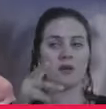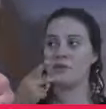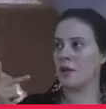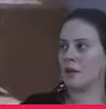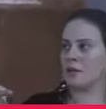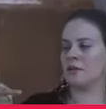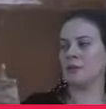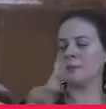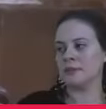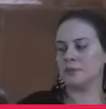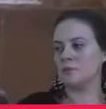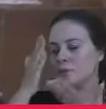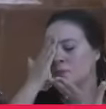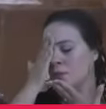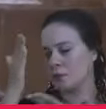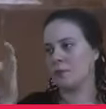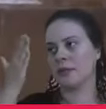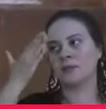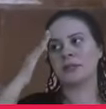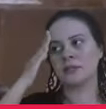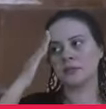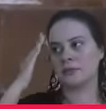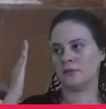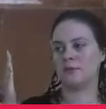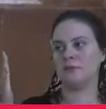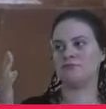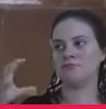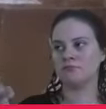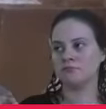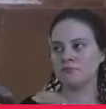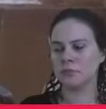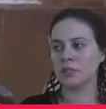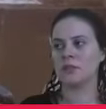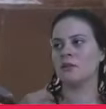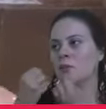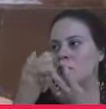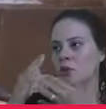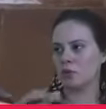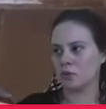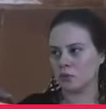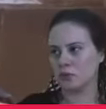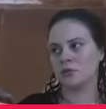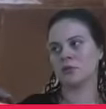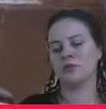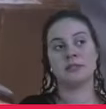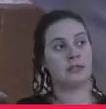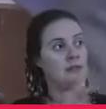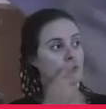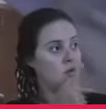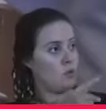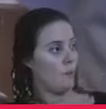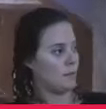Muito obrigado pela compreensão do Senhor dentro das possibilidades uma boa noite ele virou o ministro